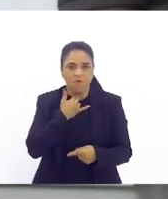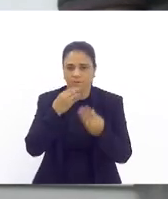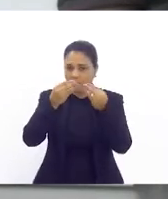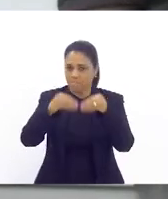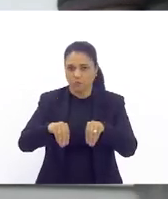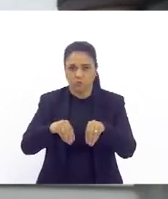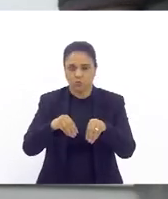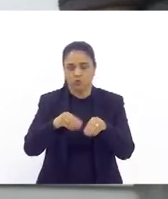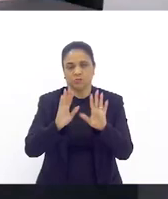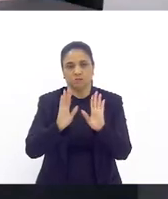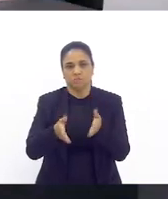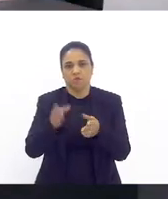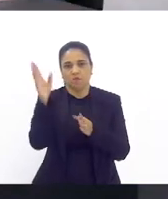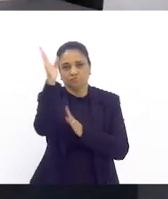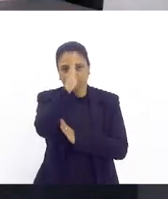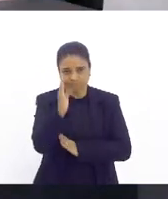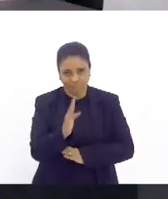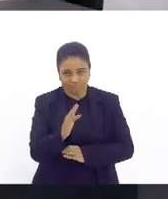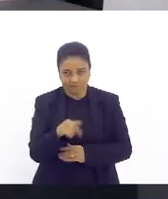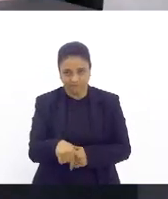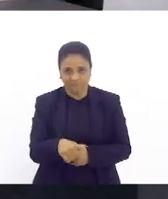obrigado professor